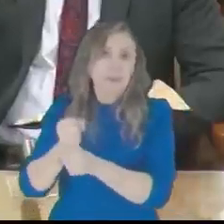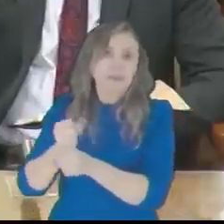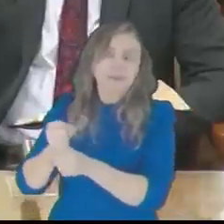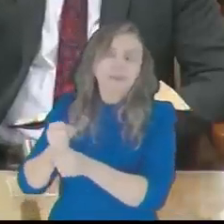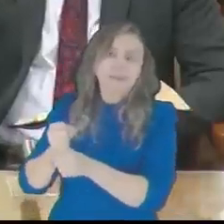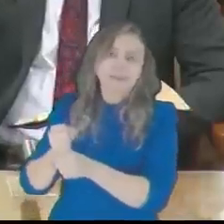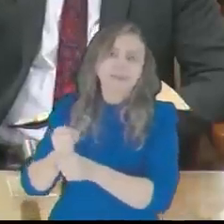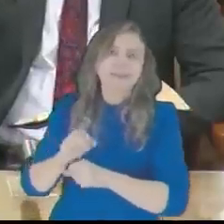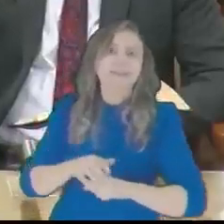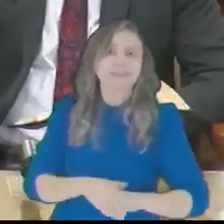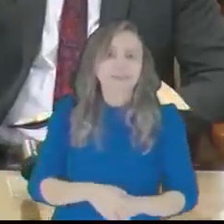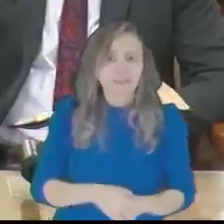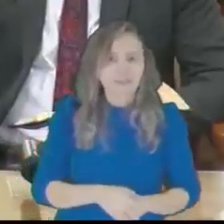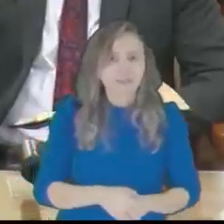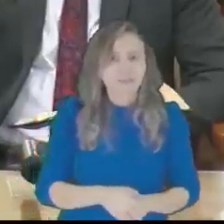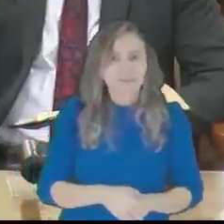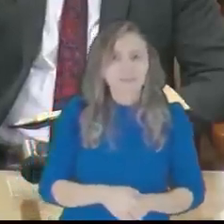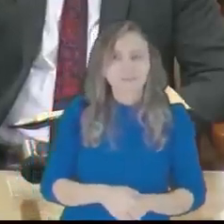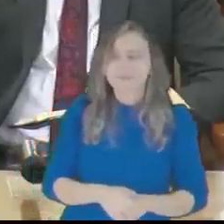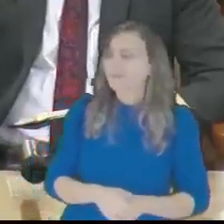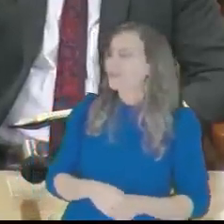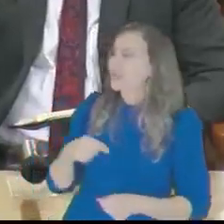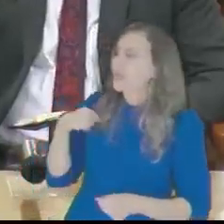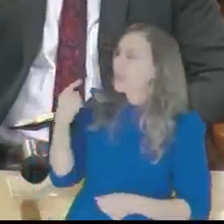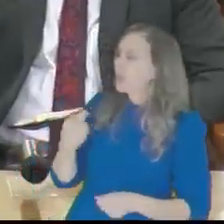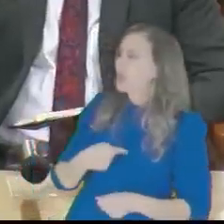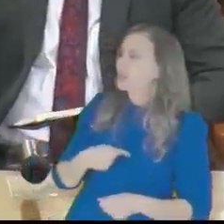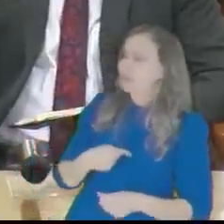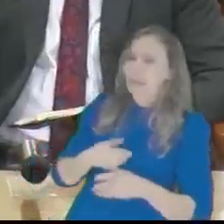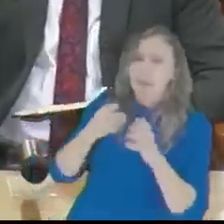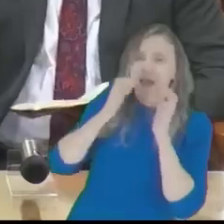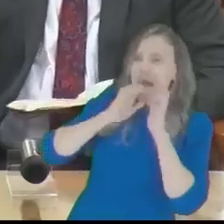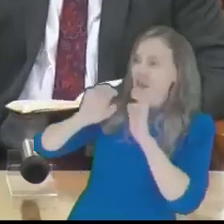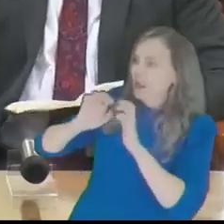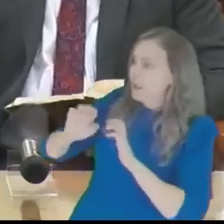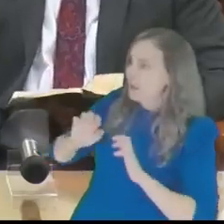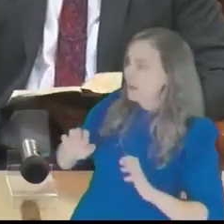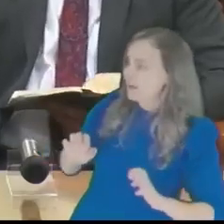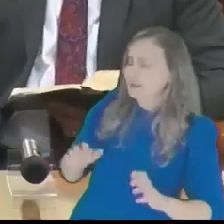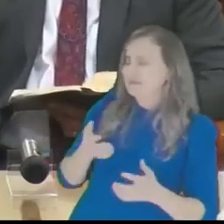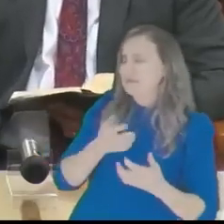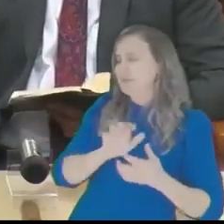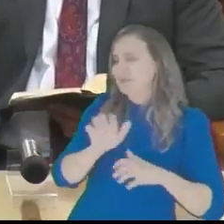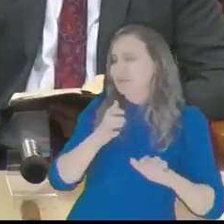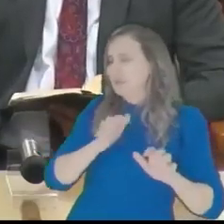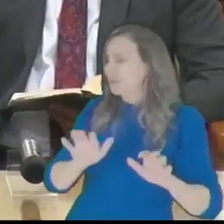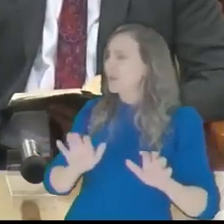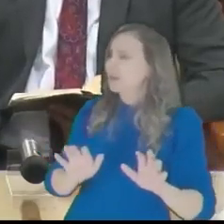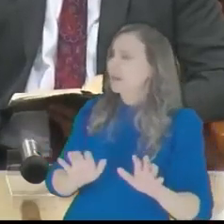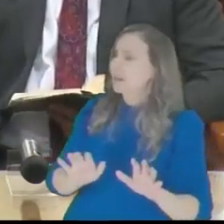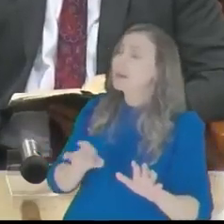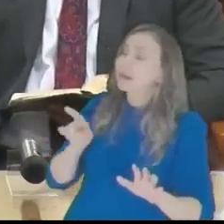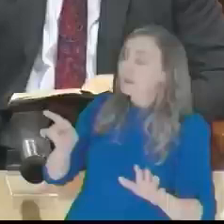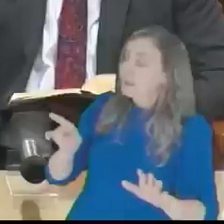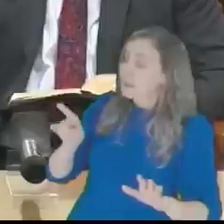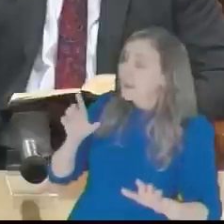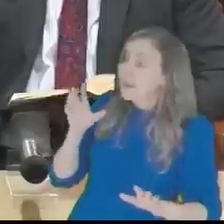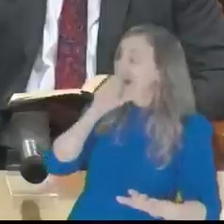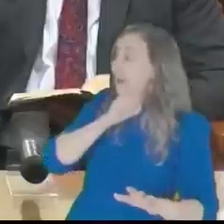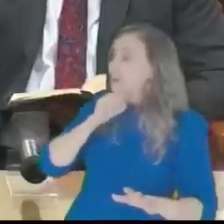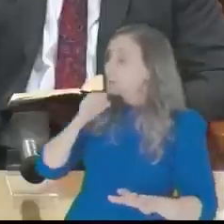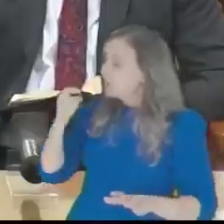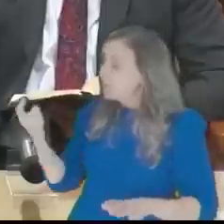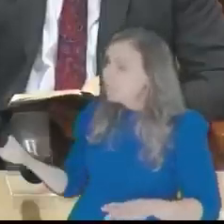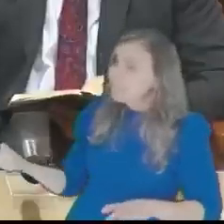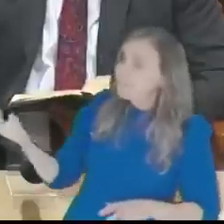outras palavras, eles estavam dizendo, a gente não quer esse negócio de evangelização não, a gente quer que o Senhor venha logo, e a gente quer que o Senhor estabeleça logo